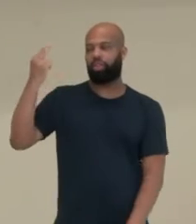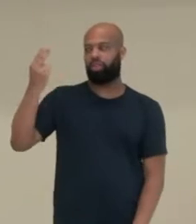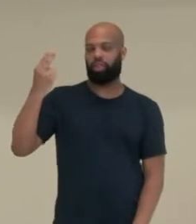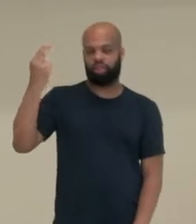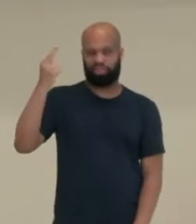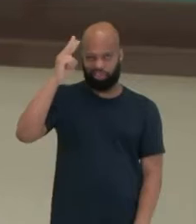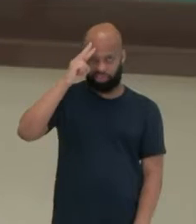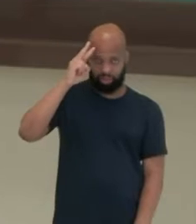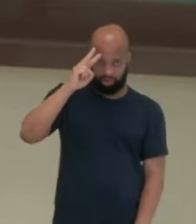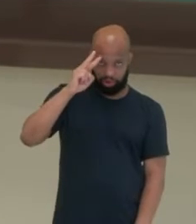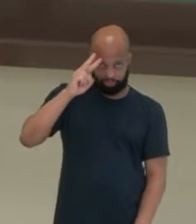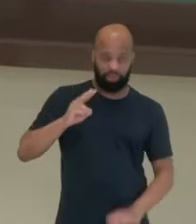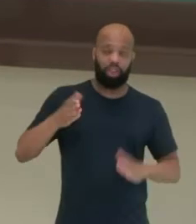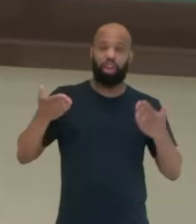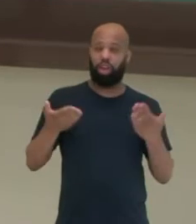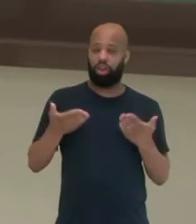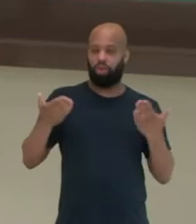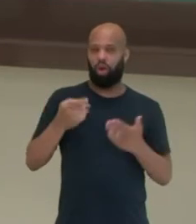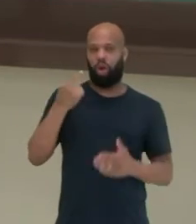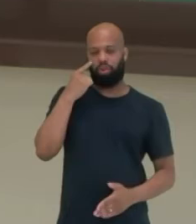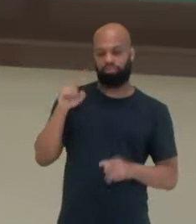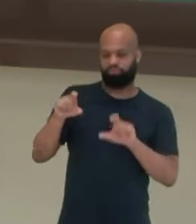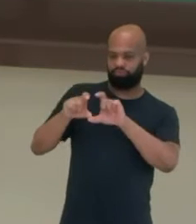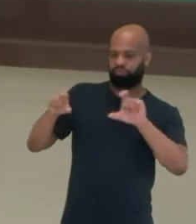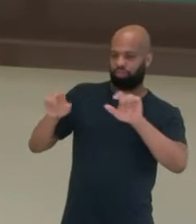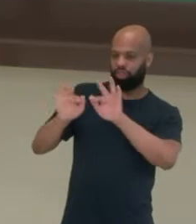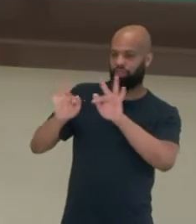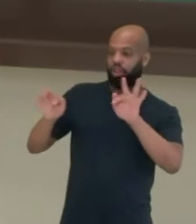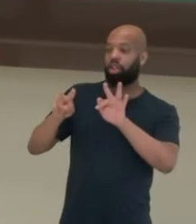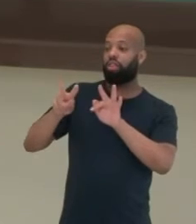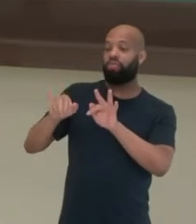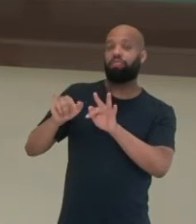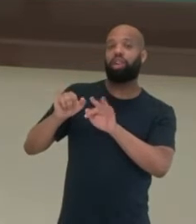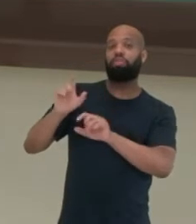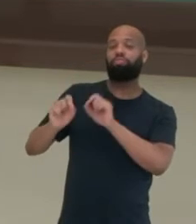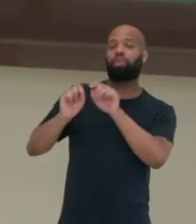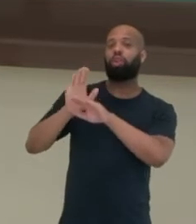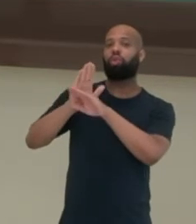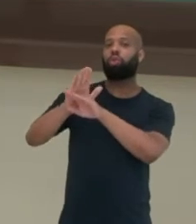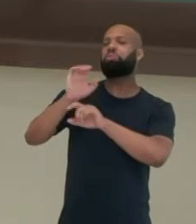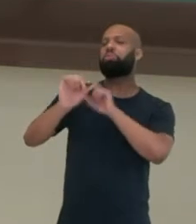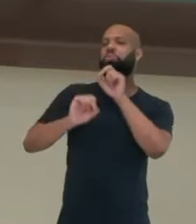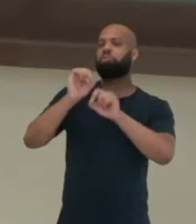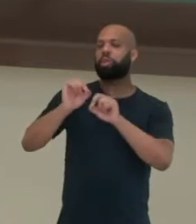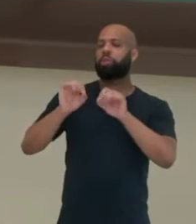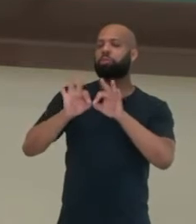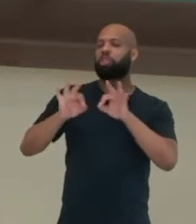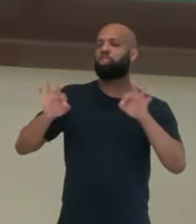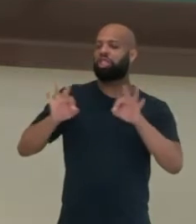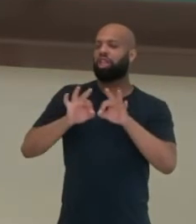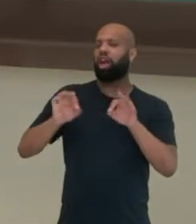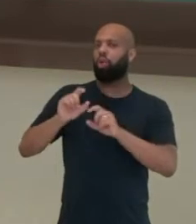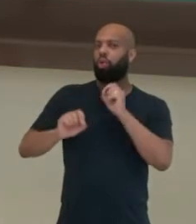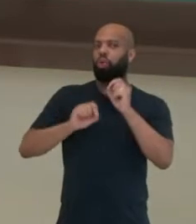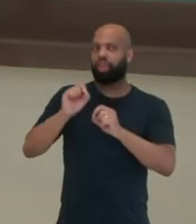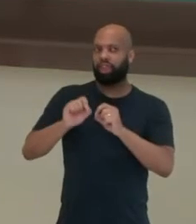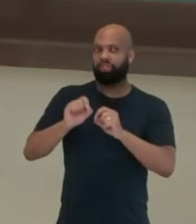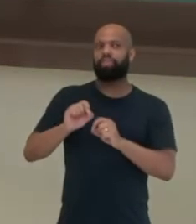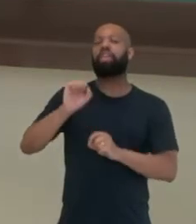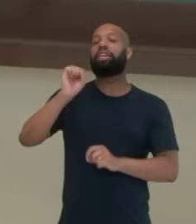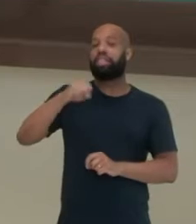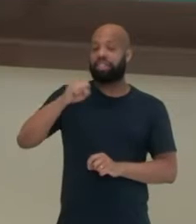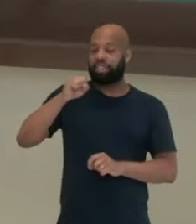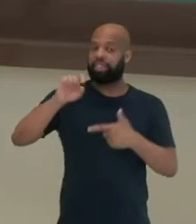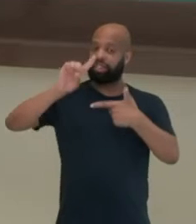Vamos pensar. O Teorema de Pitágoras ele pode nos ajudar a encontrar quais medidas das figuras planas. Sim, o